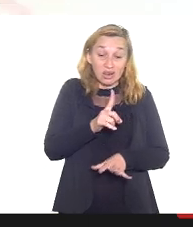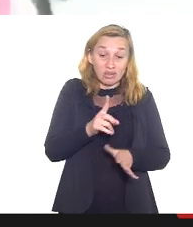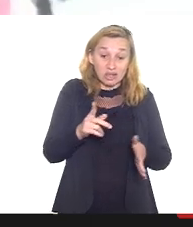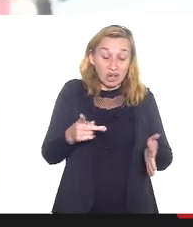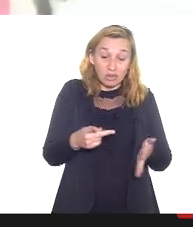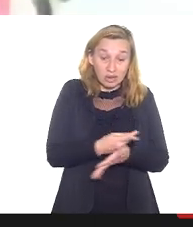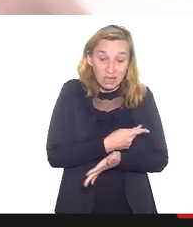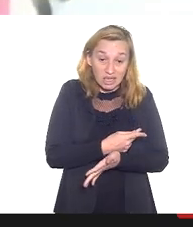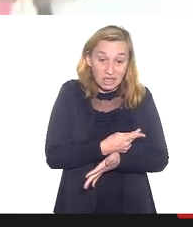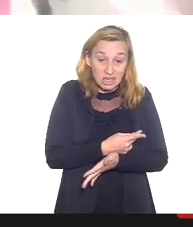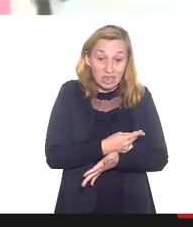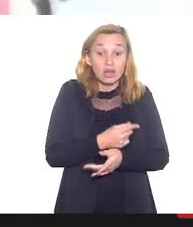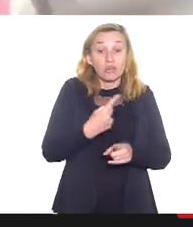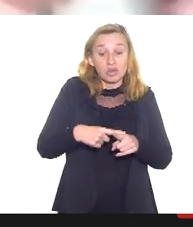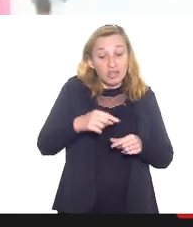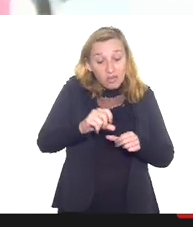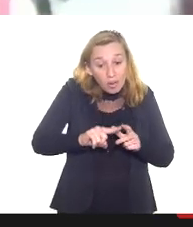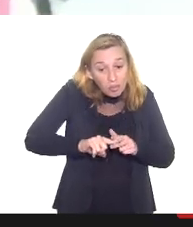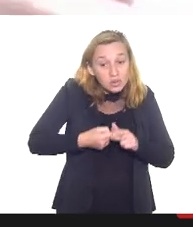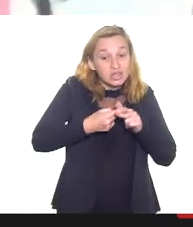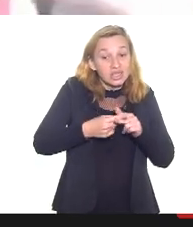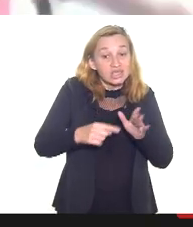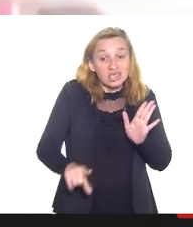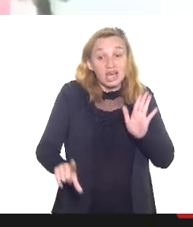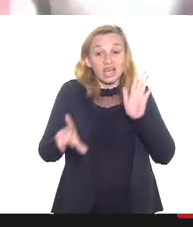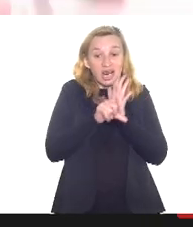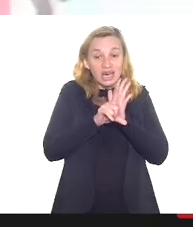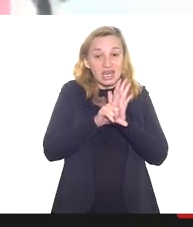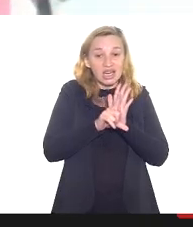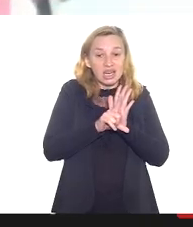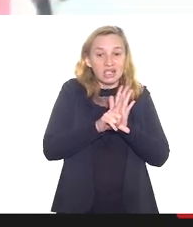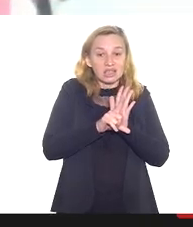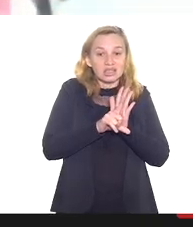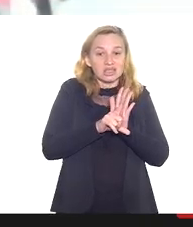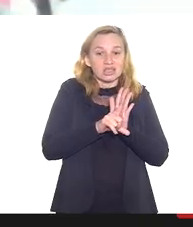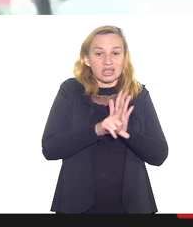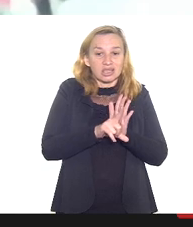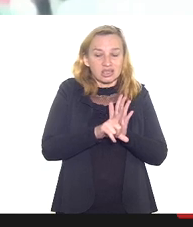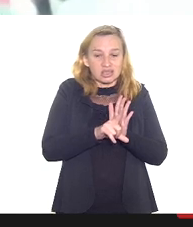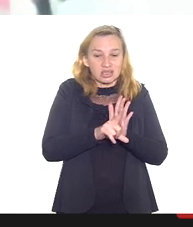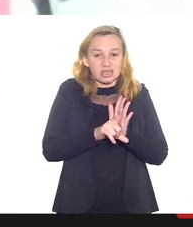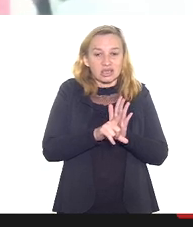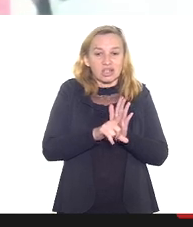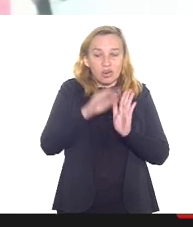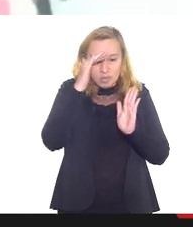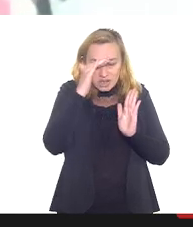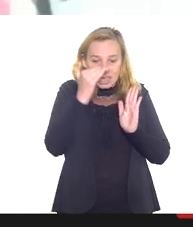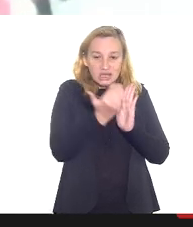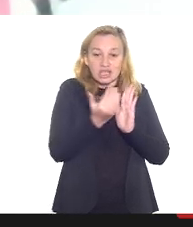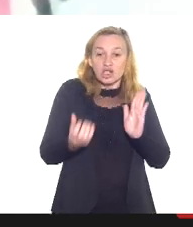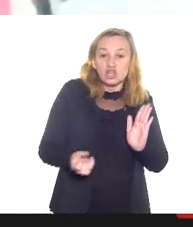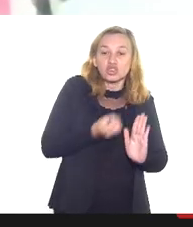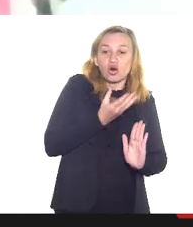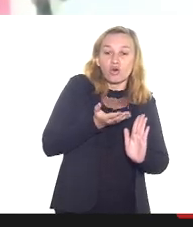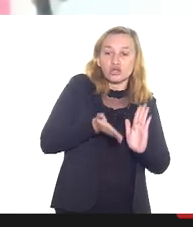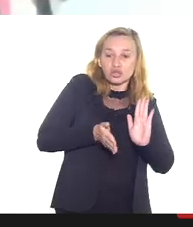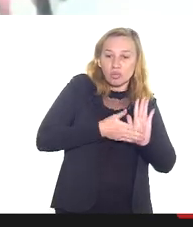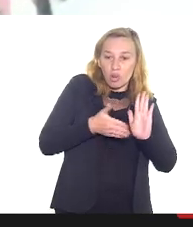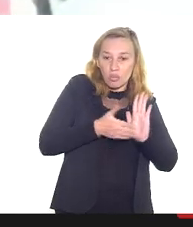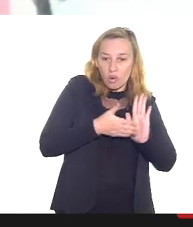uma mudança na lei para que atendesse aos novos propósitos,